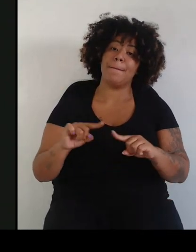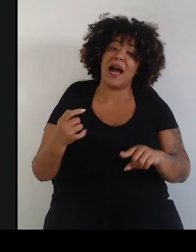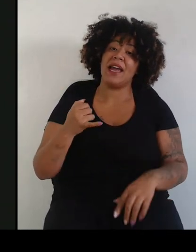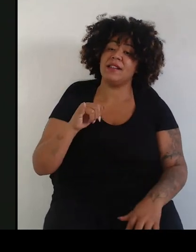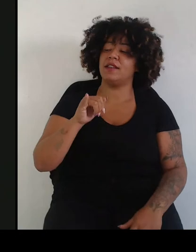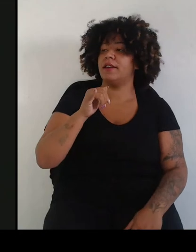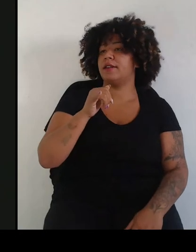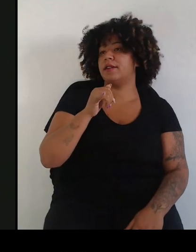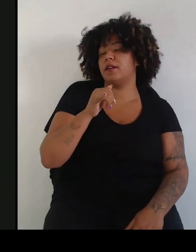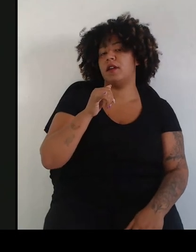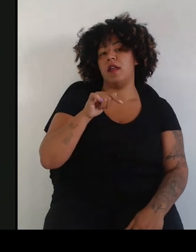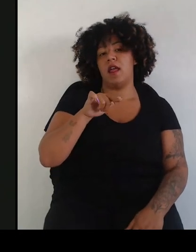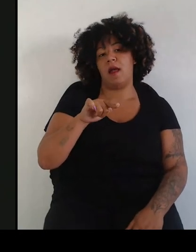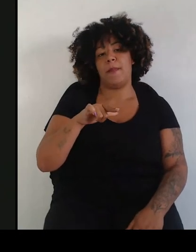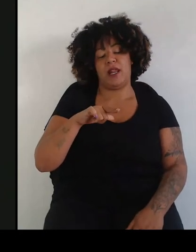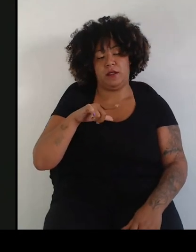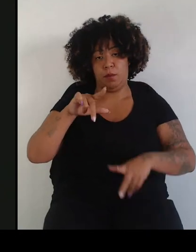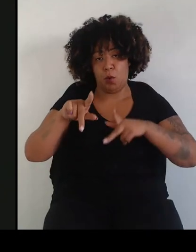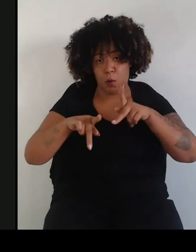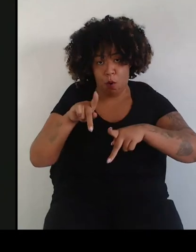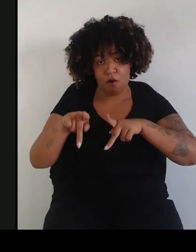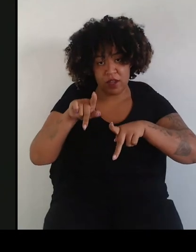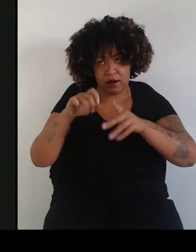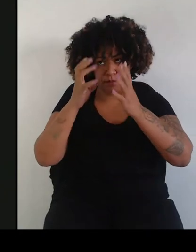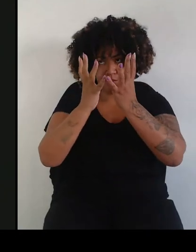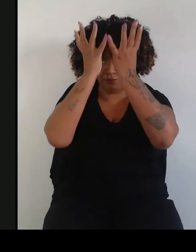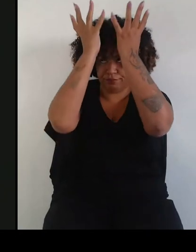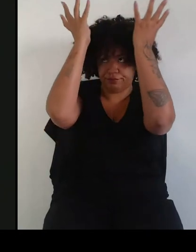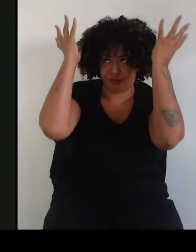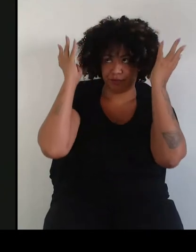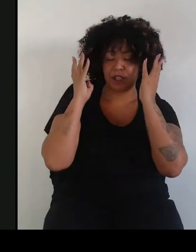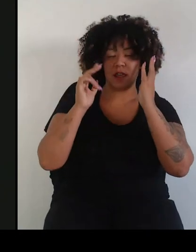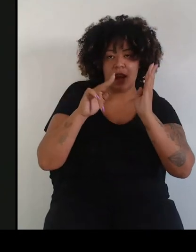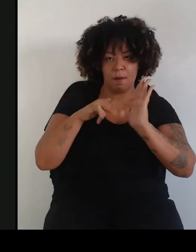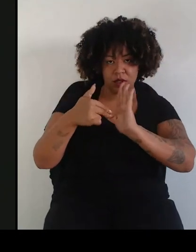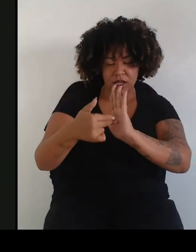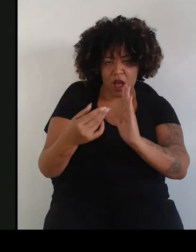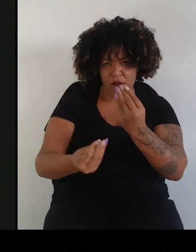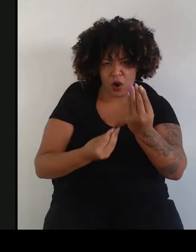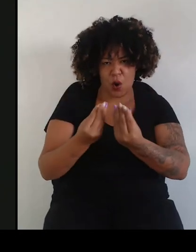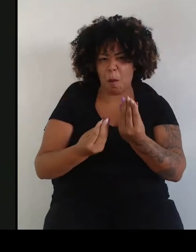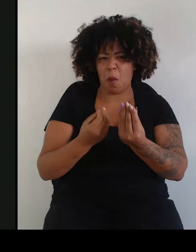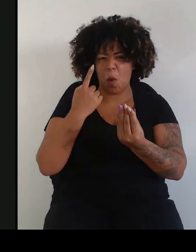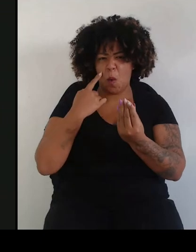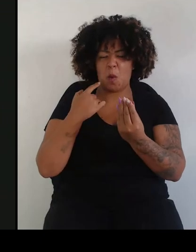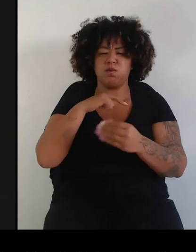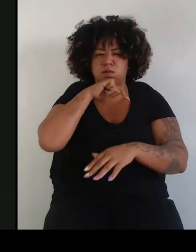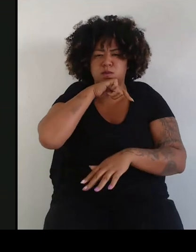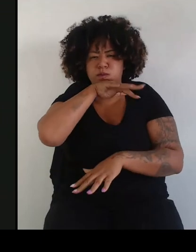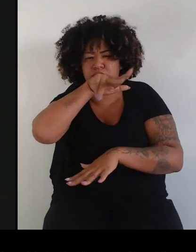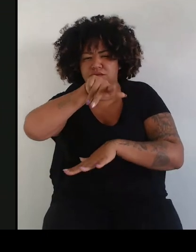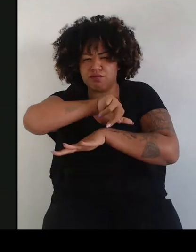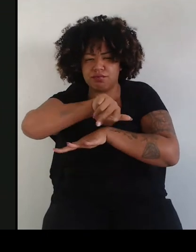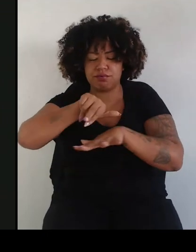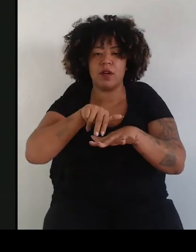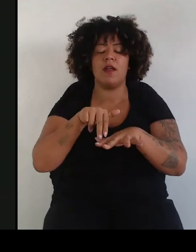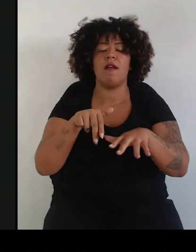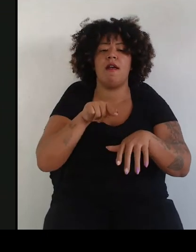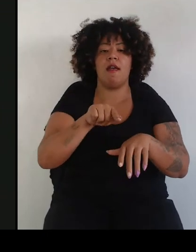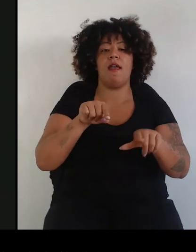selvagens significam as nações do gentios e essas Nações queria Deus